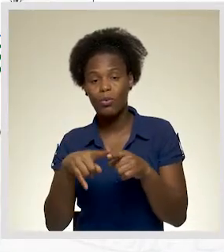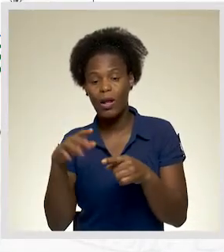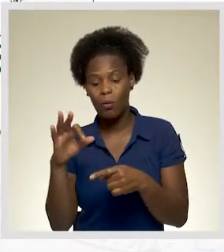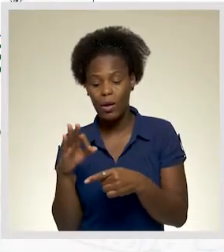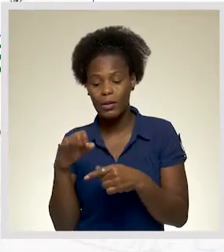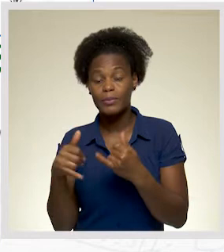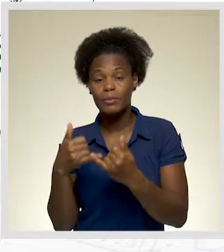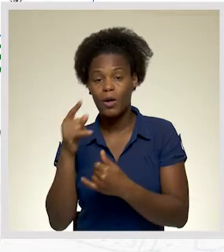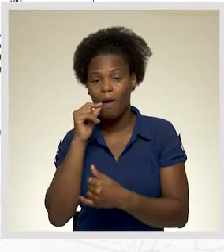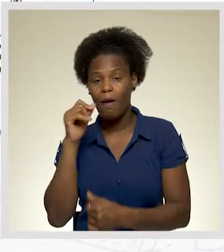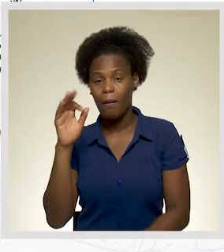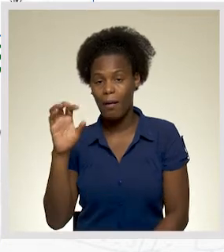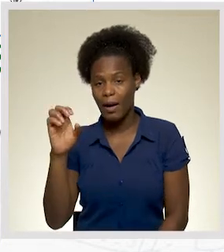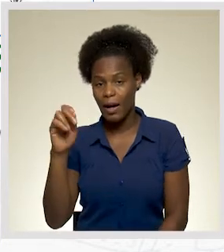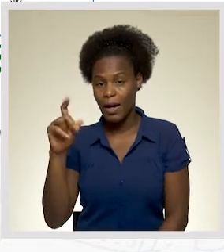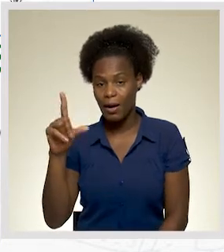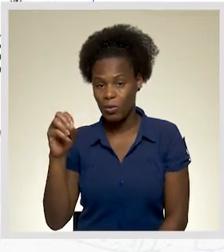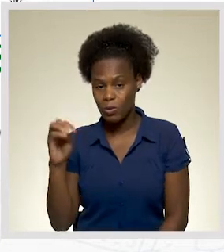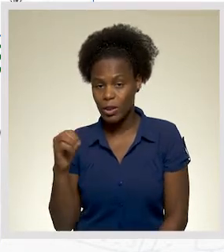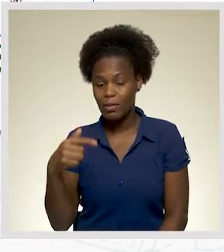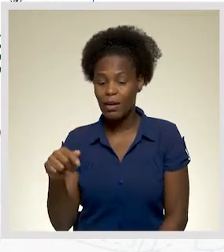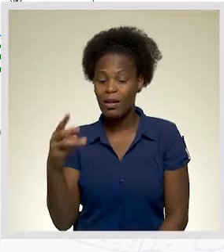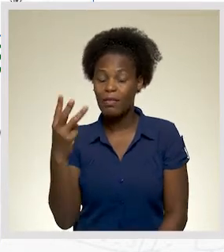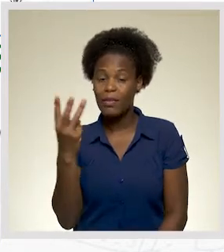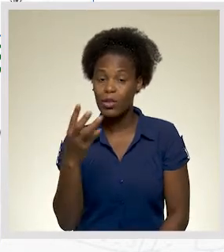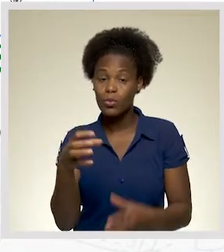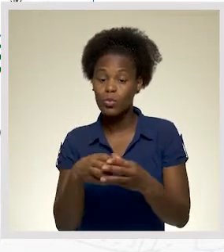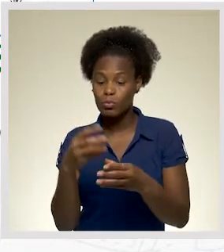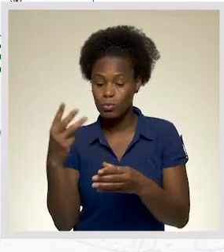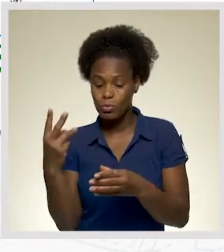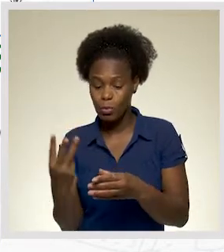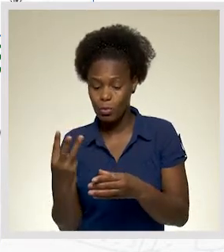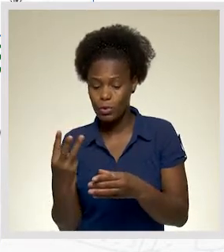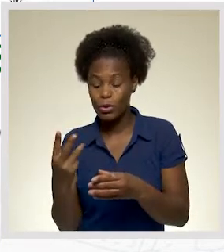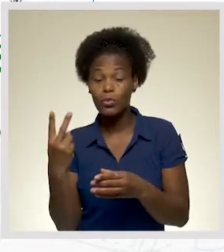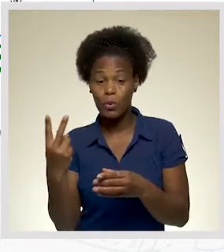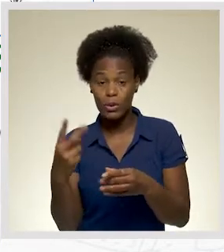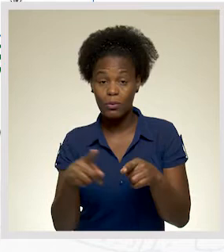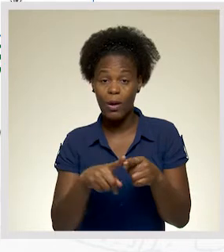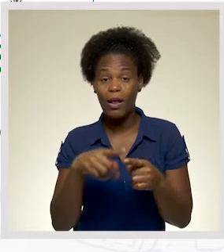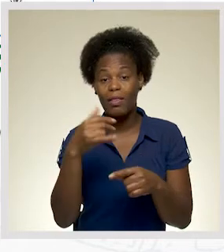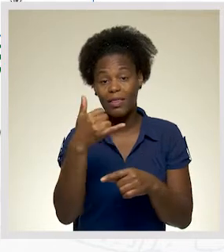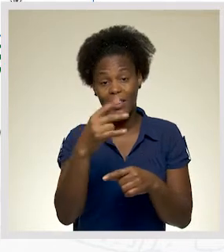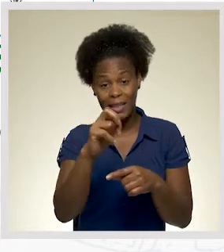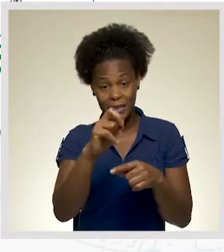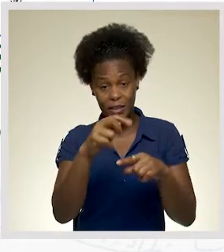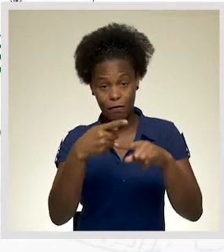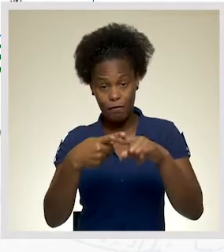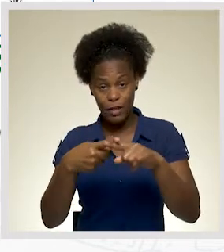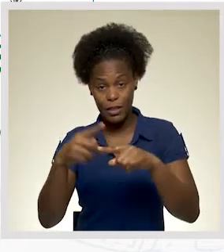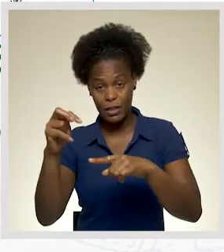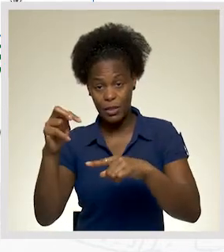2. 3 vezes 2. E neste caso, levou 6